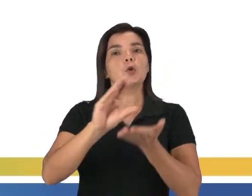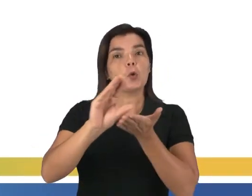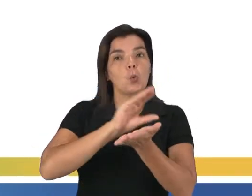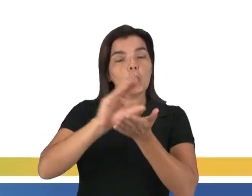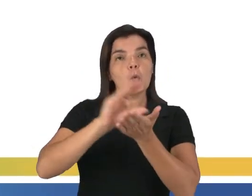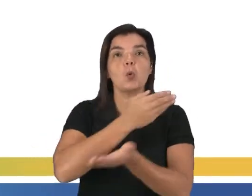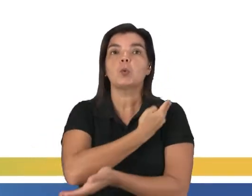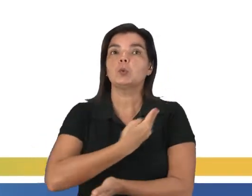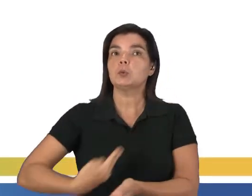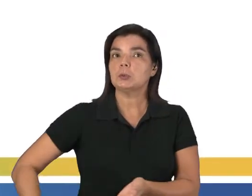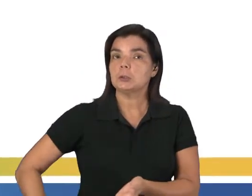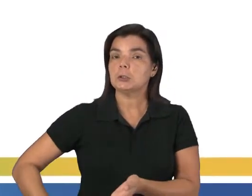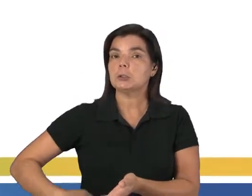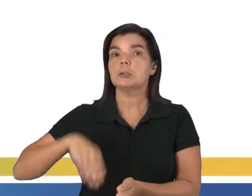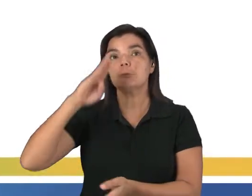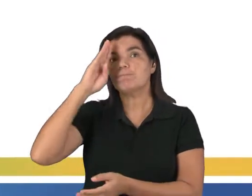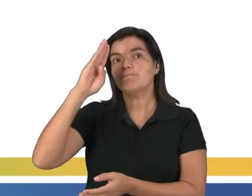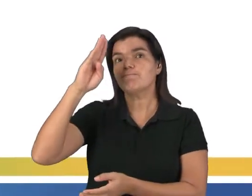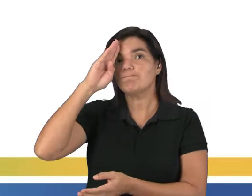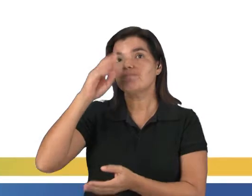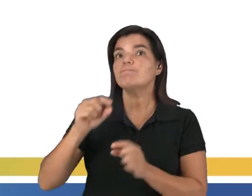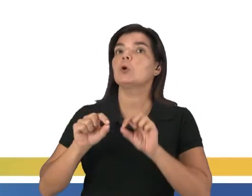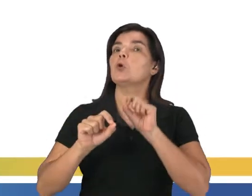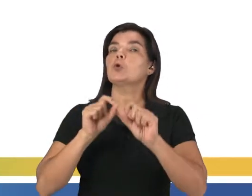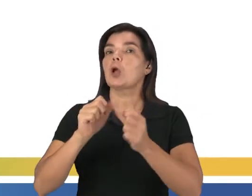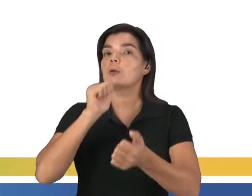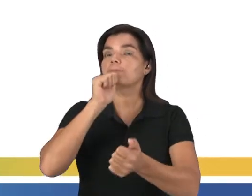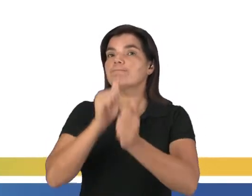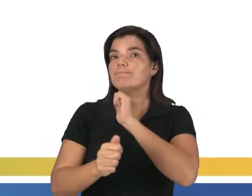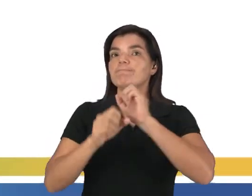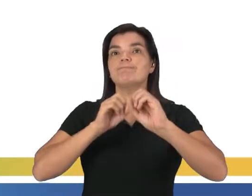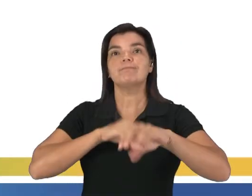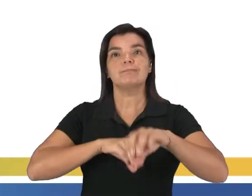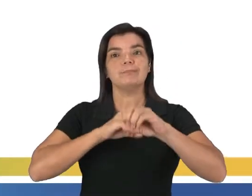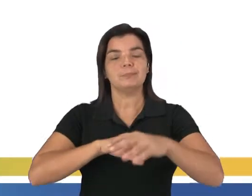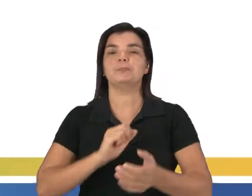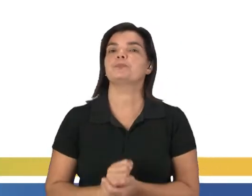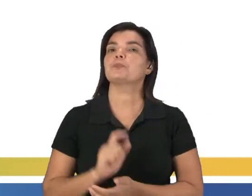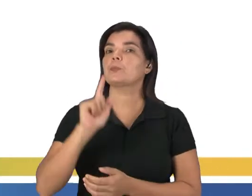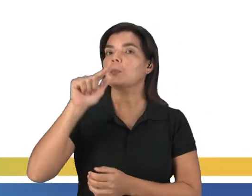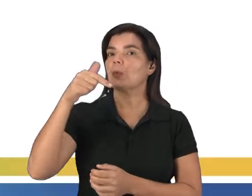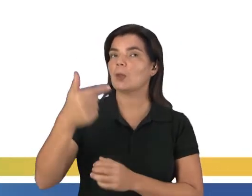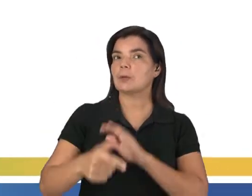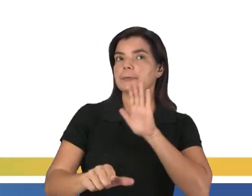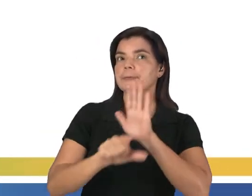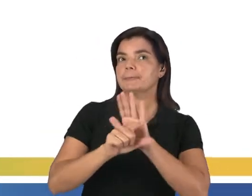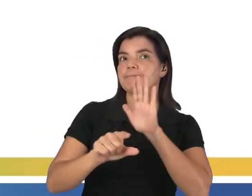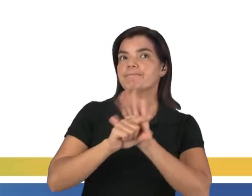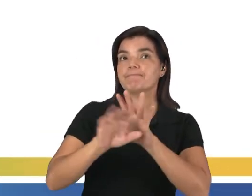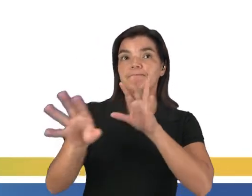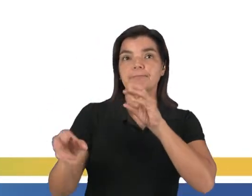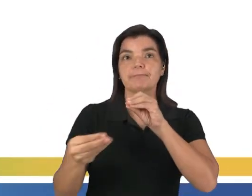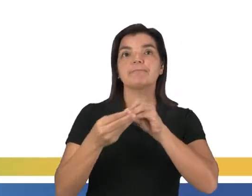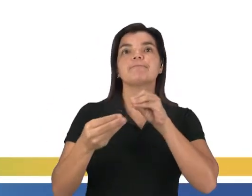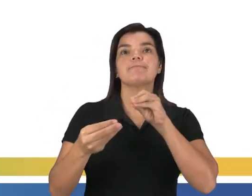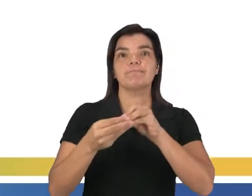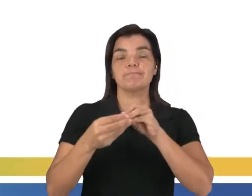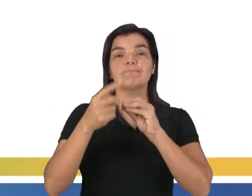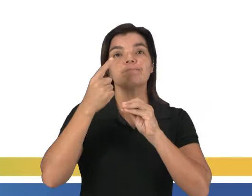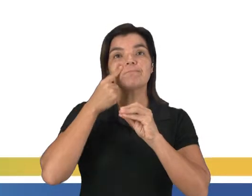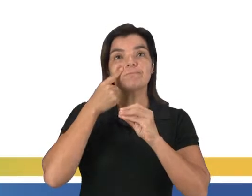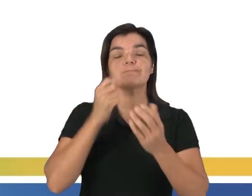sejam prioritariamente destinados à promoção do esporte educacional. Outra lei complementar